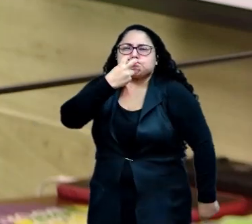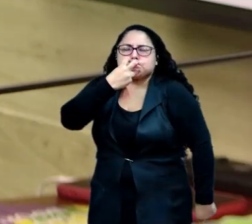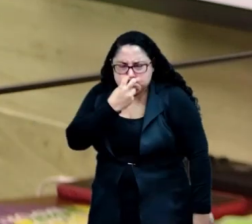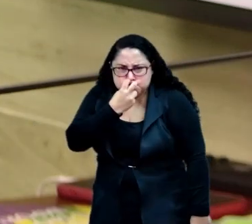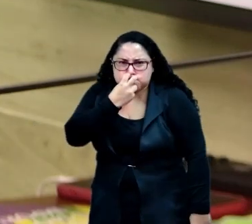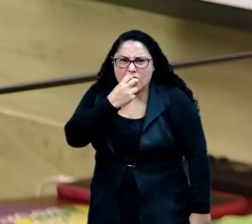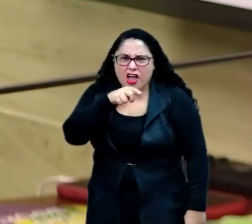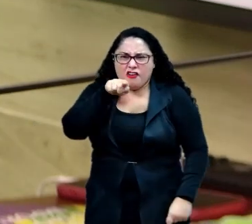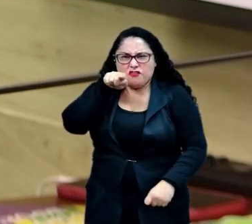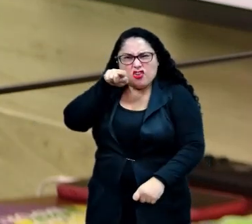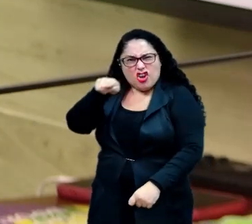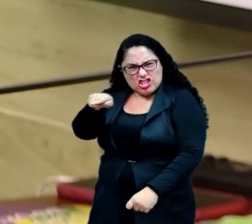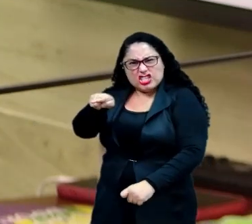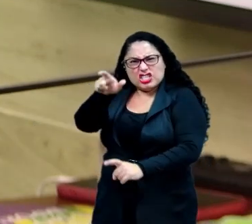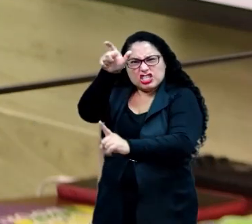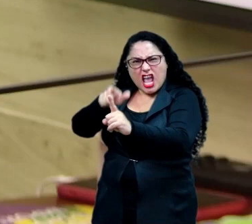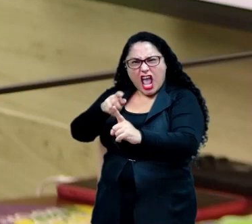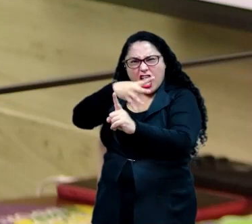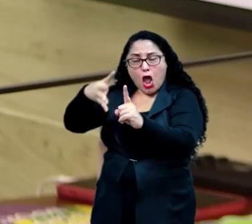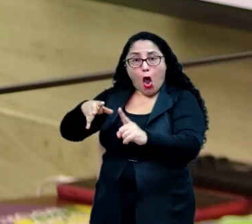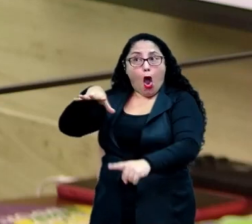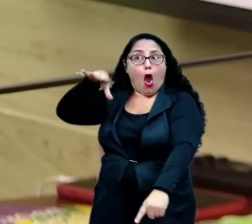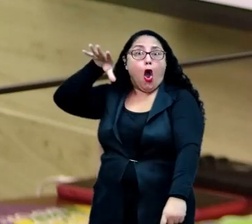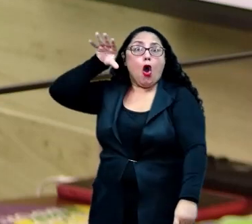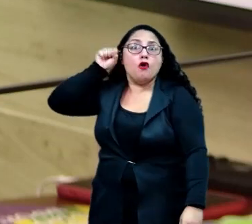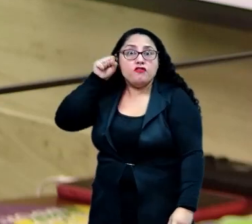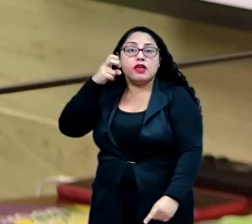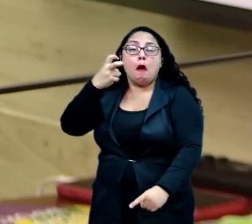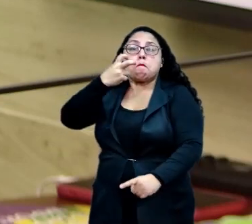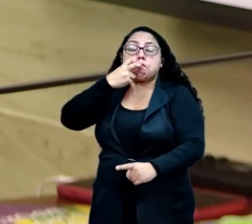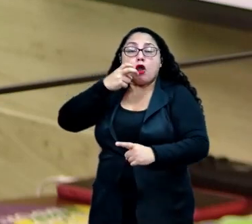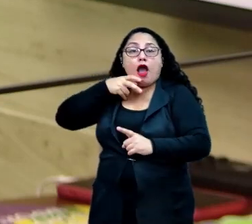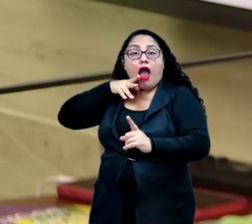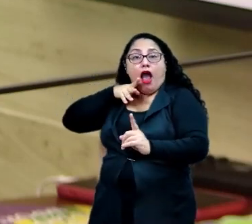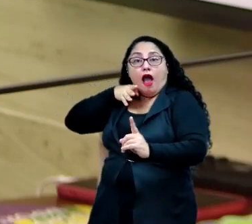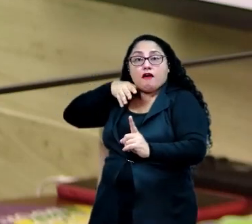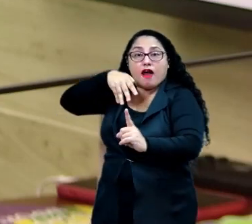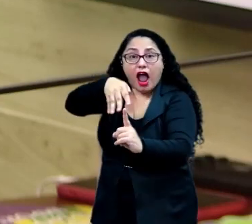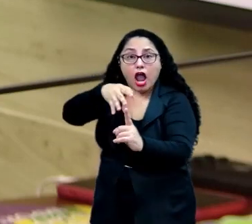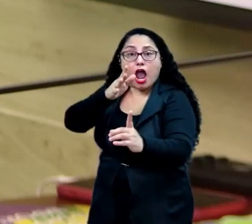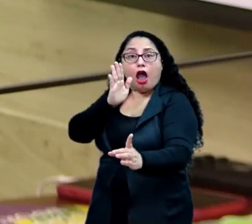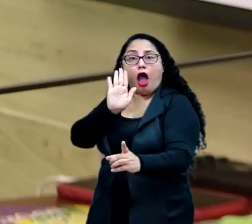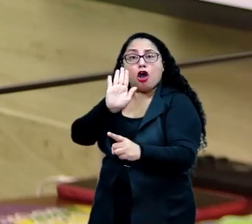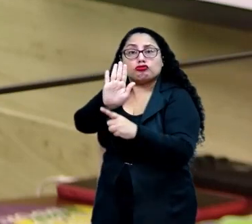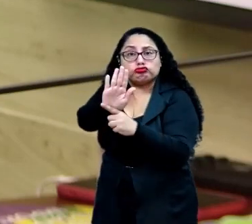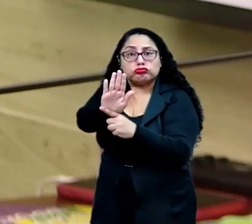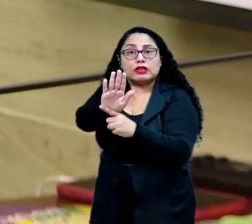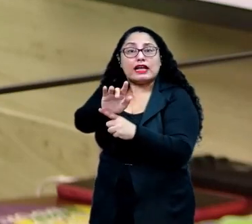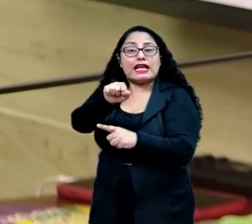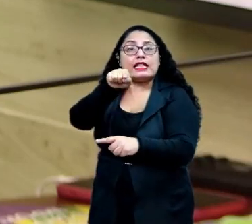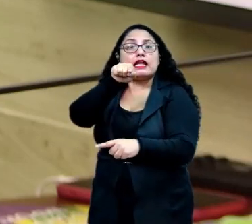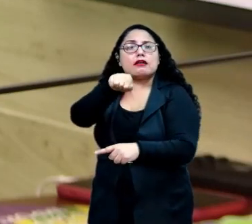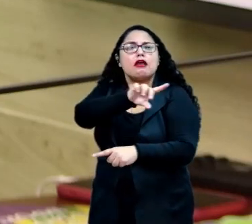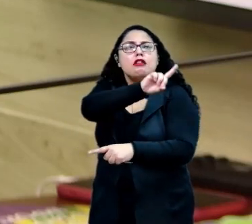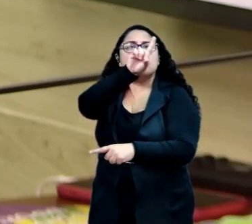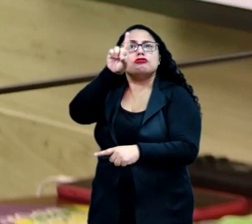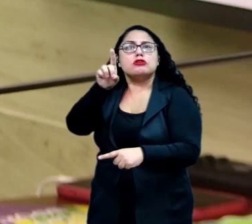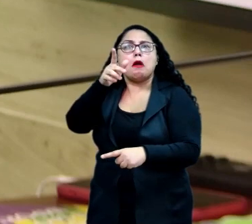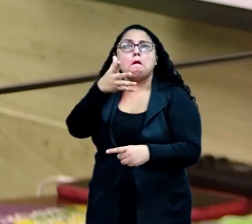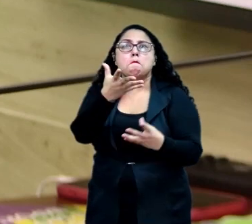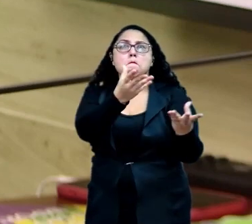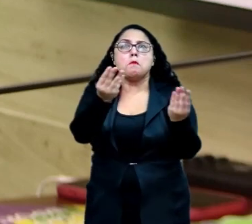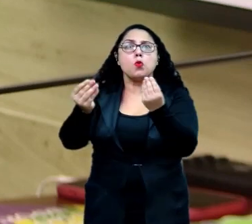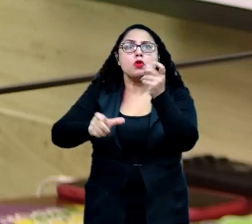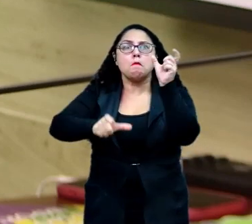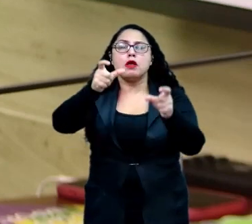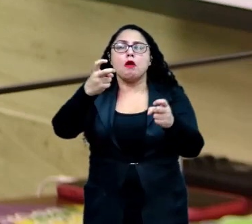se você é LGBT ouvir um barulho de apita, corre em direção a esse barulho do apito. E naquele dia, muitos apitos